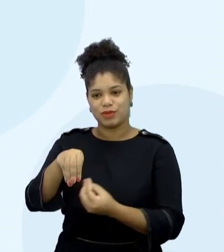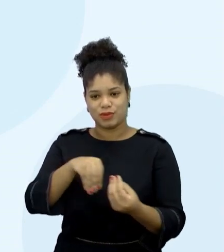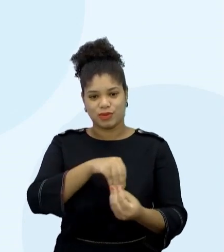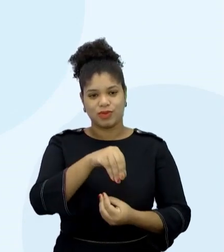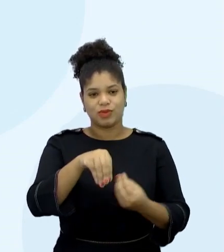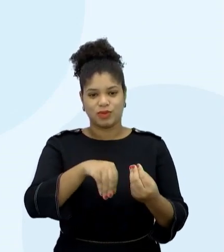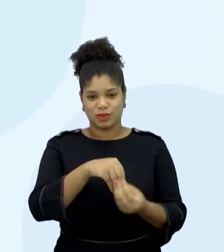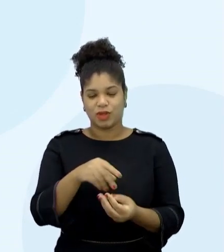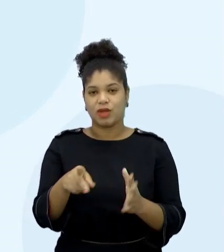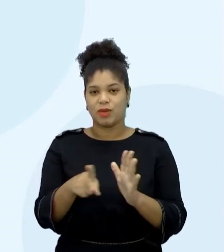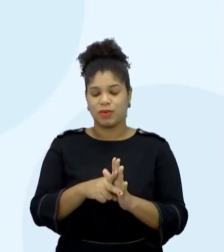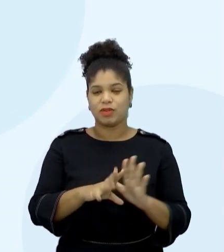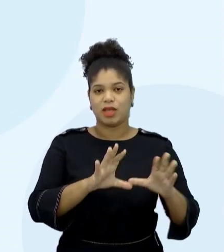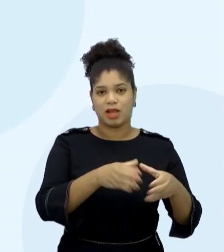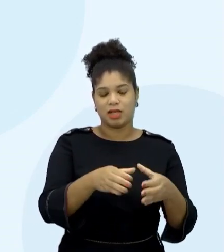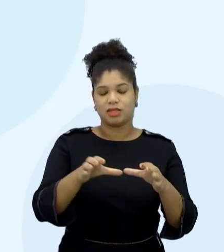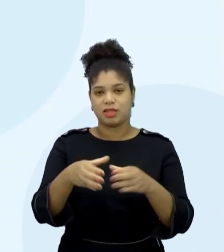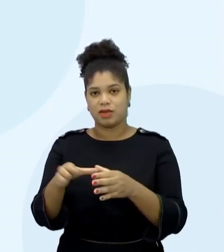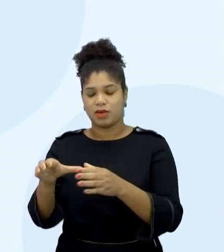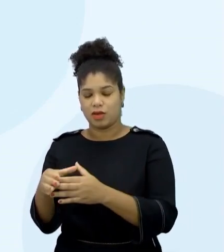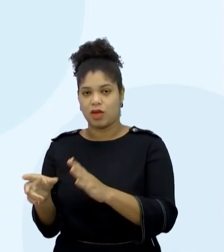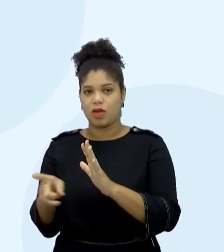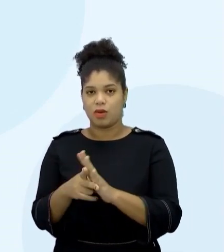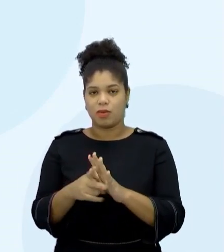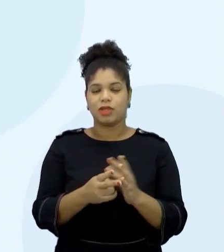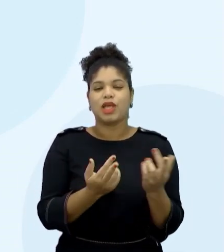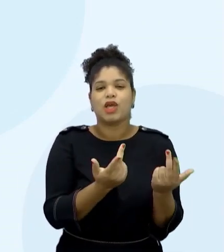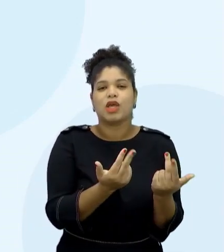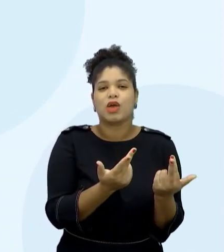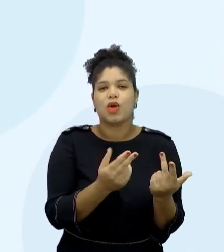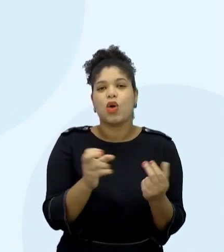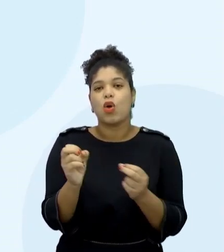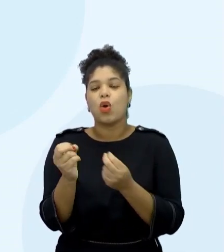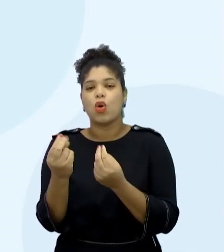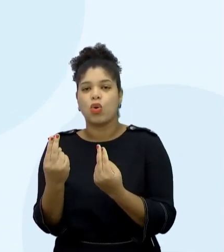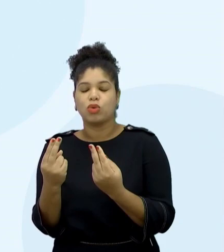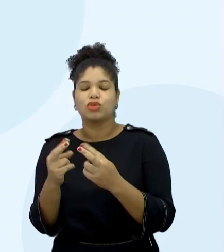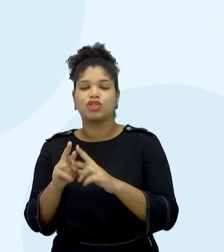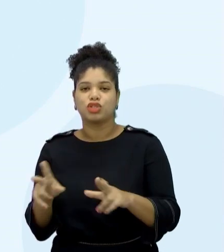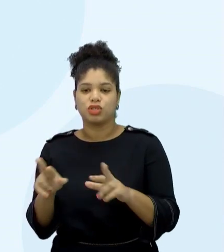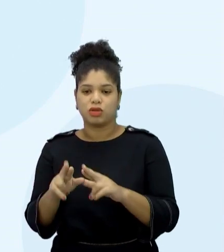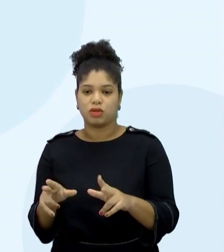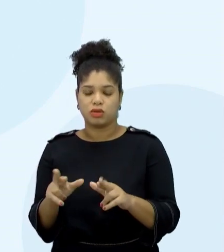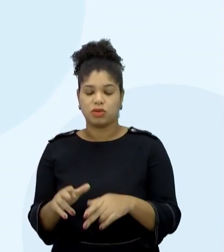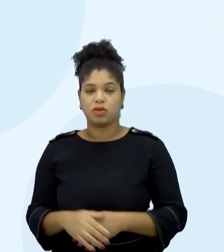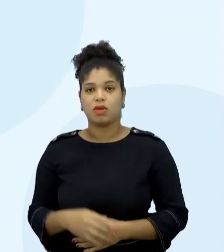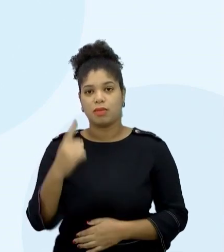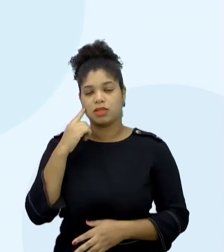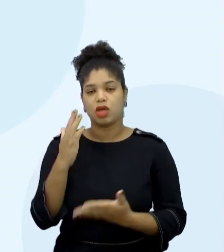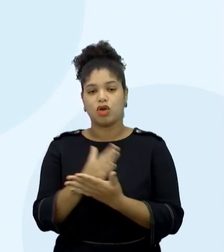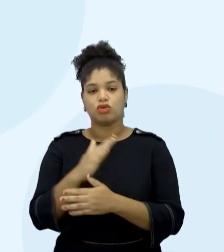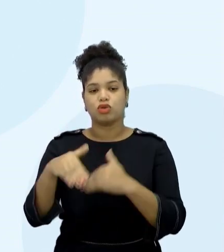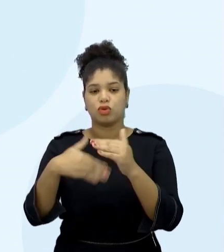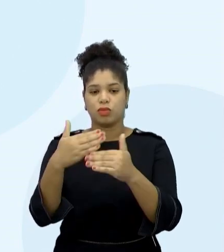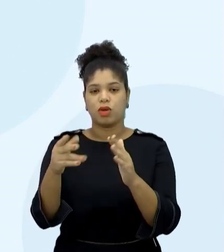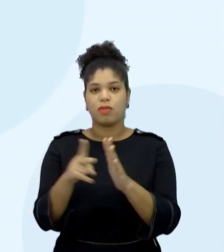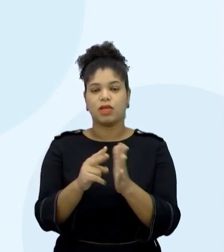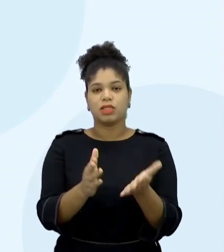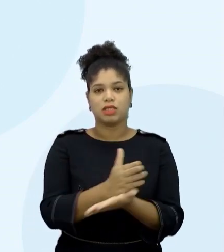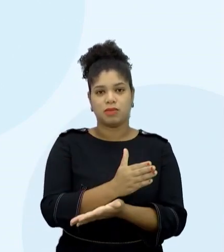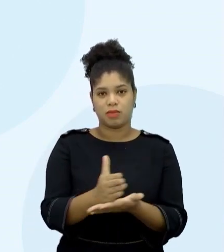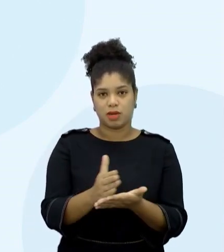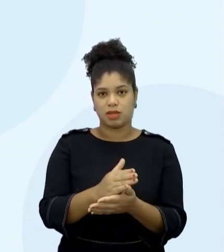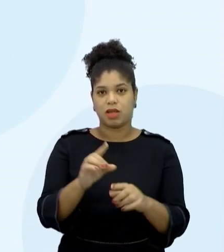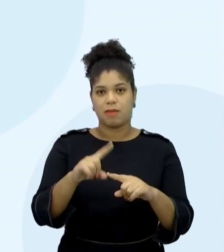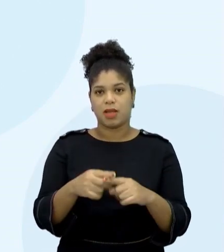substâncias, classificar misturas como homogêneas ou heterogêneas, para pensar os processos de